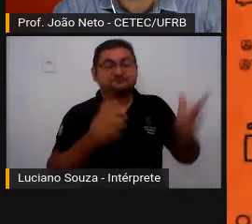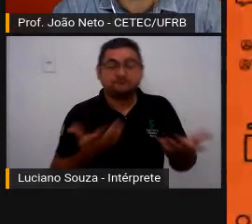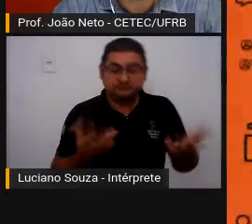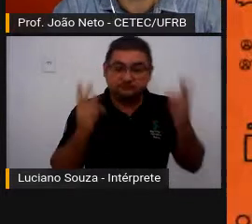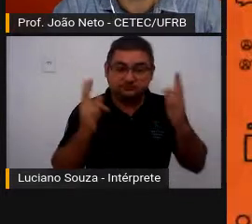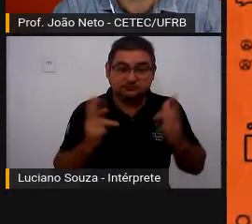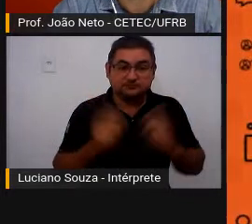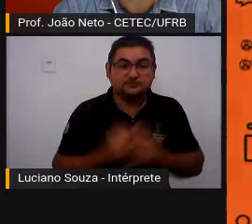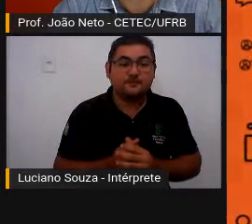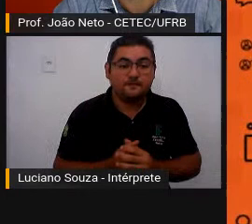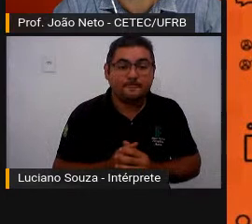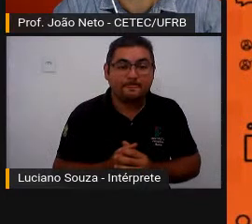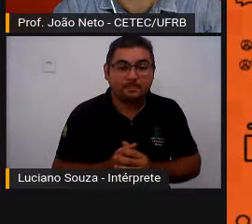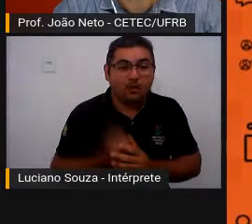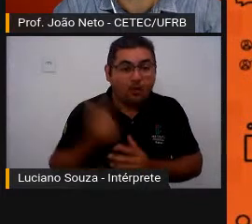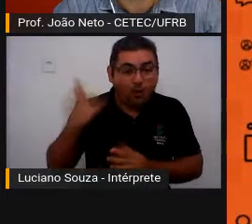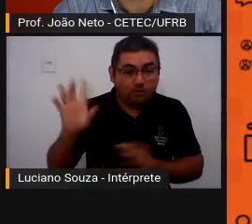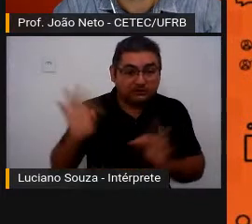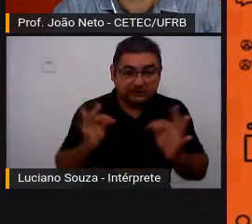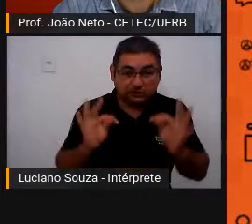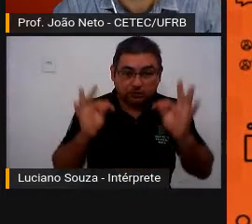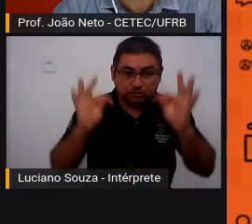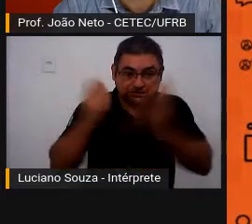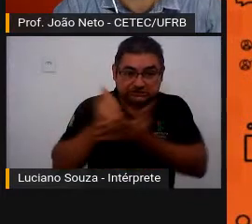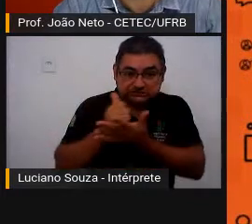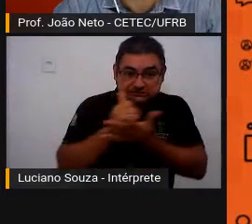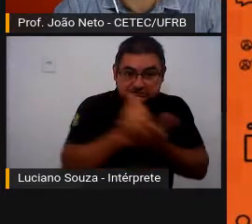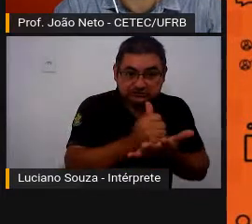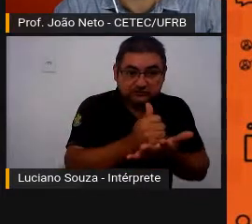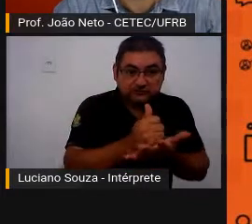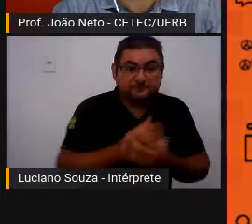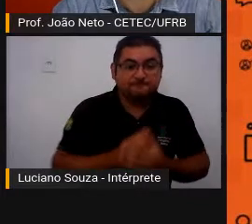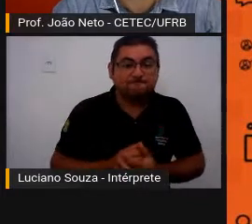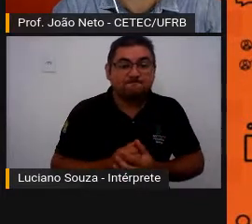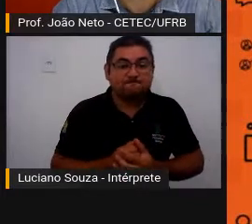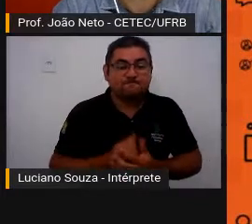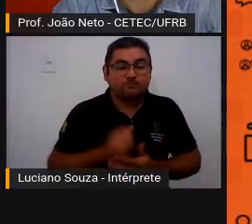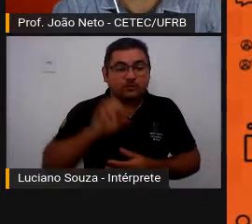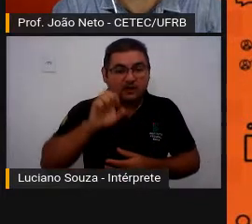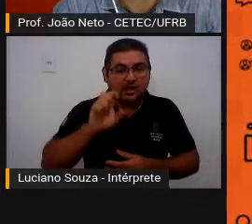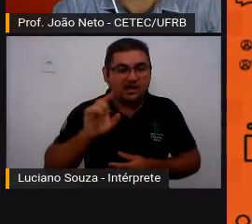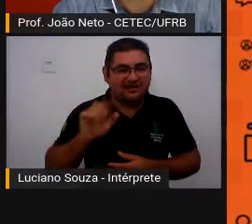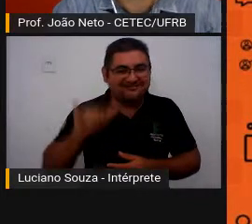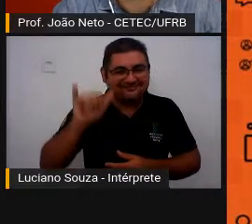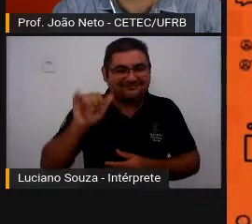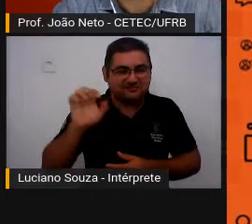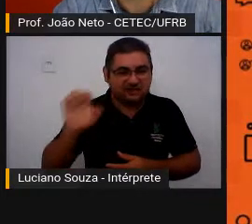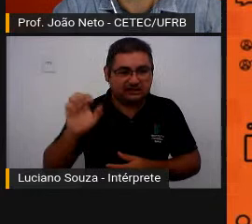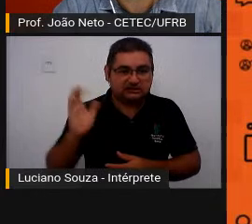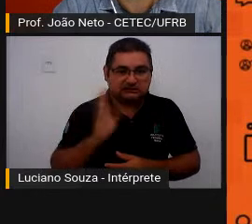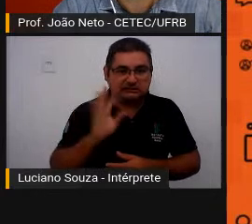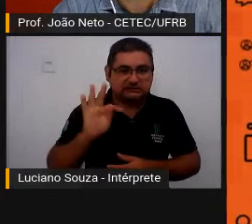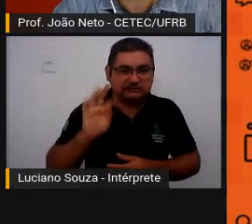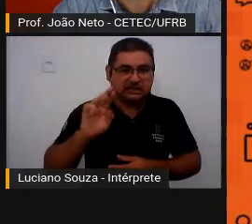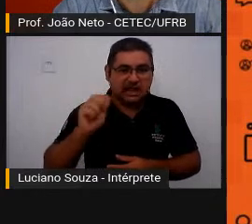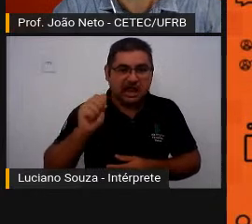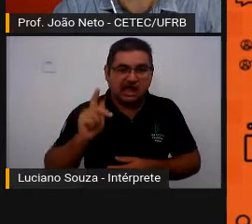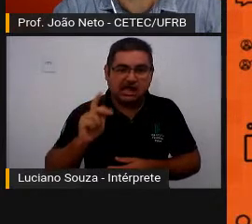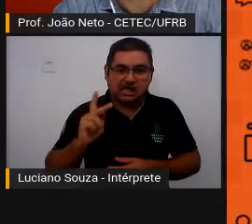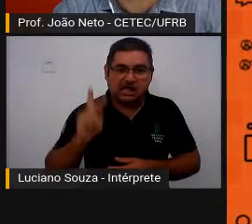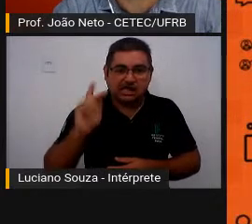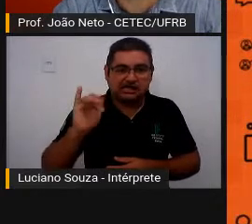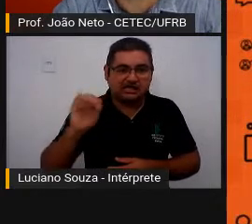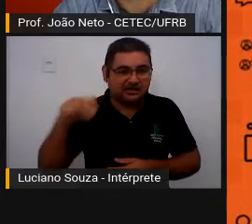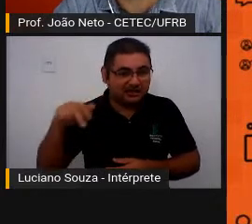uma outra tecnologia muito interessante se chamar e tracking que a possibilidade de pessoas que só tem movimento dos olhos